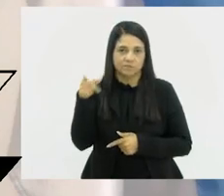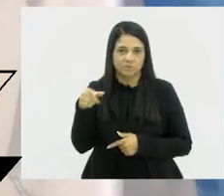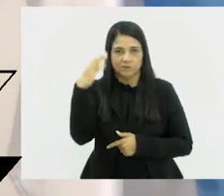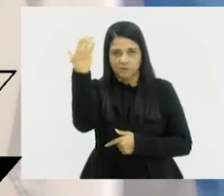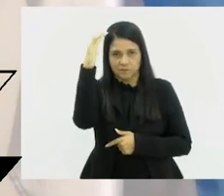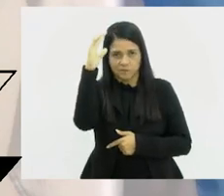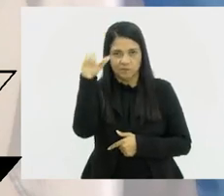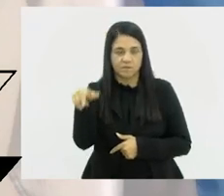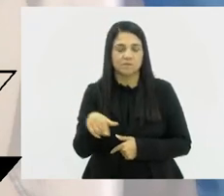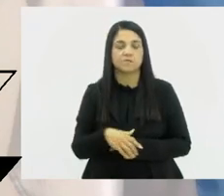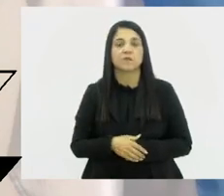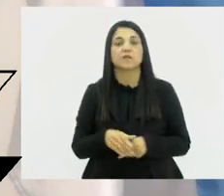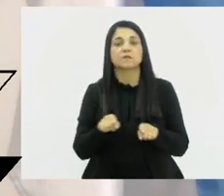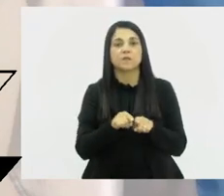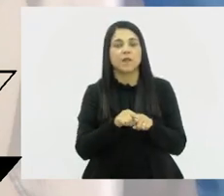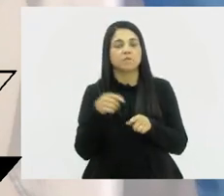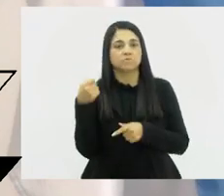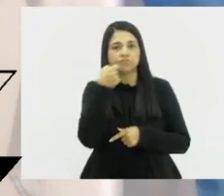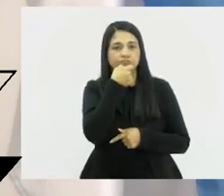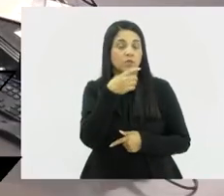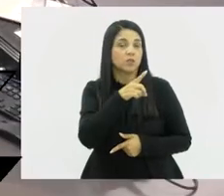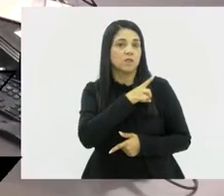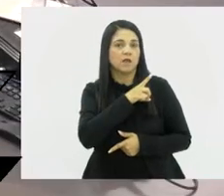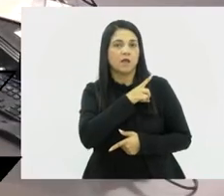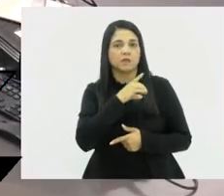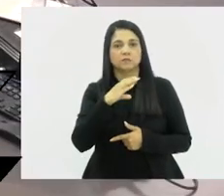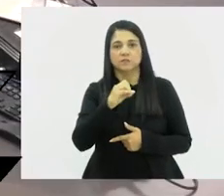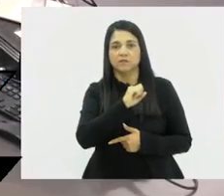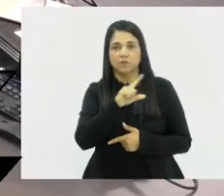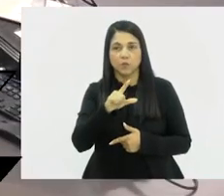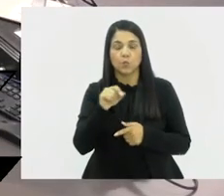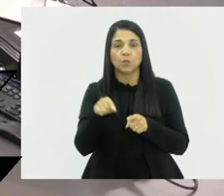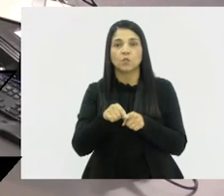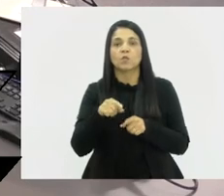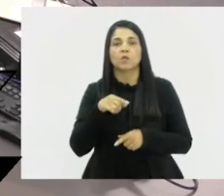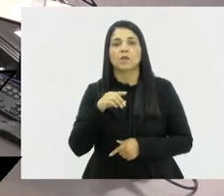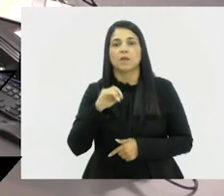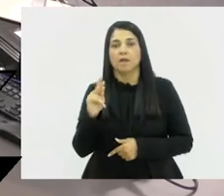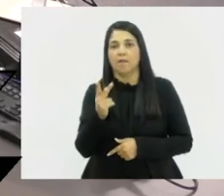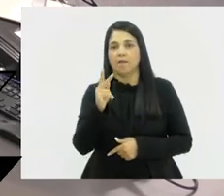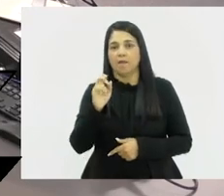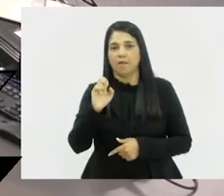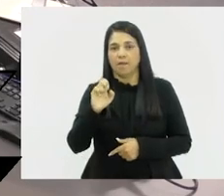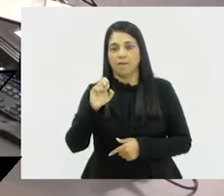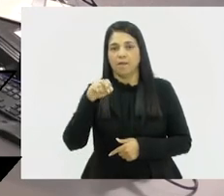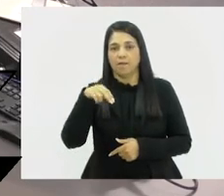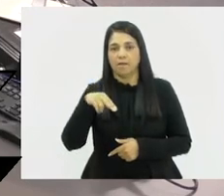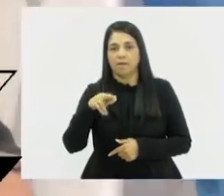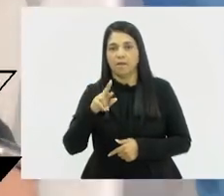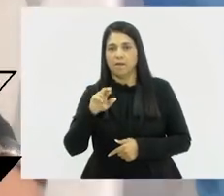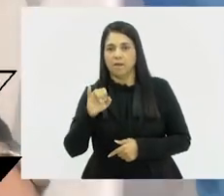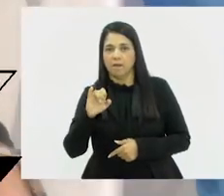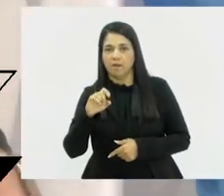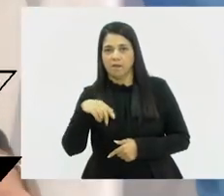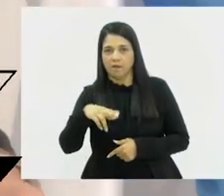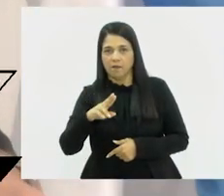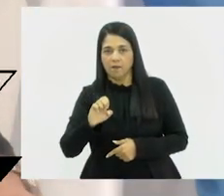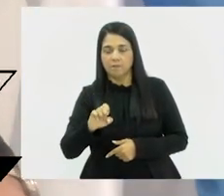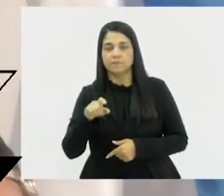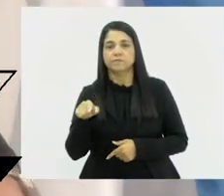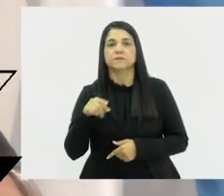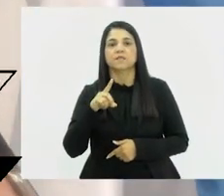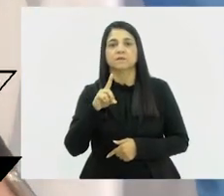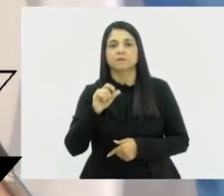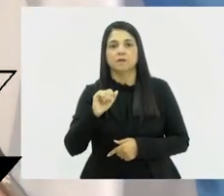delegado de Polícia Civil, doutor Henrique Damasceno. Aqui, com a fala do delegado Damasceno, encerrada essa